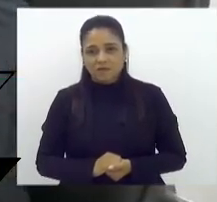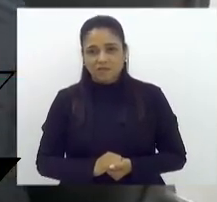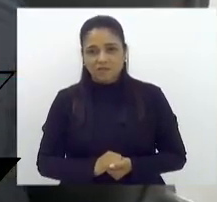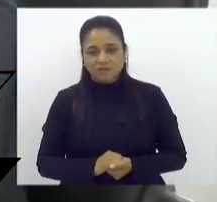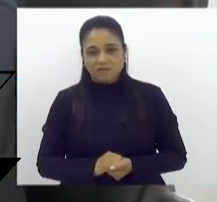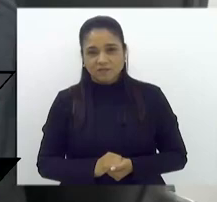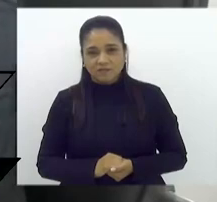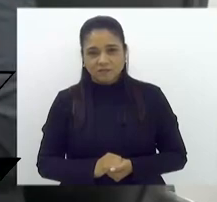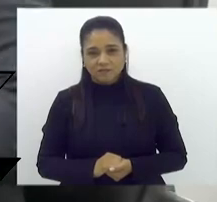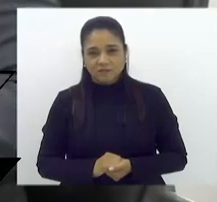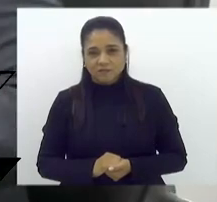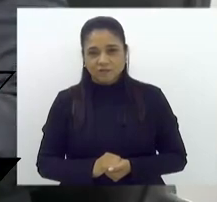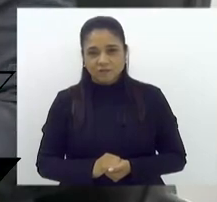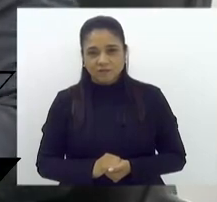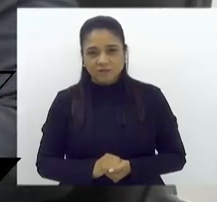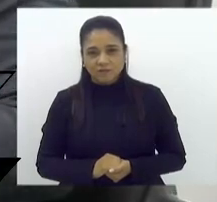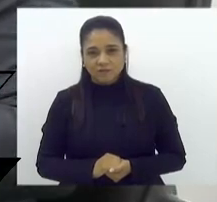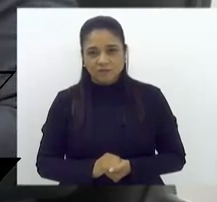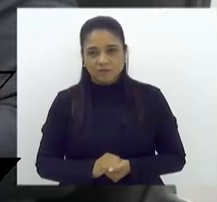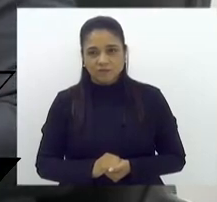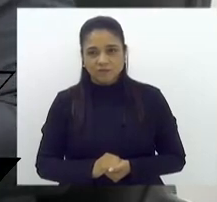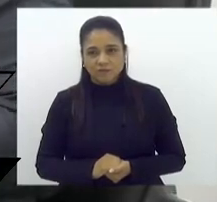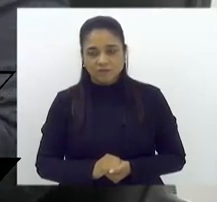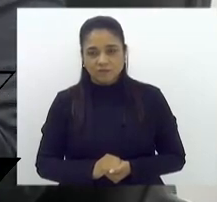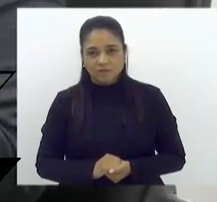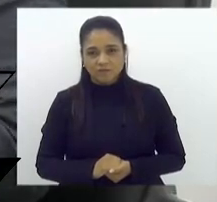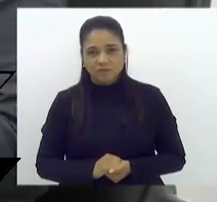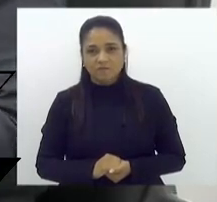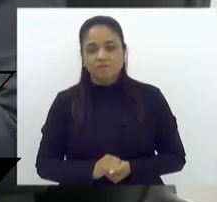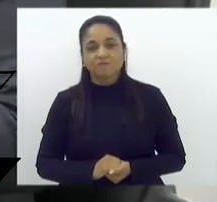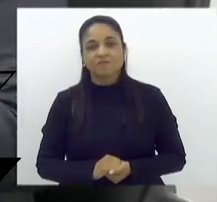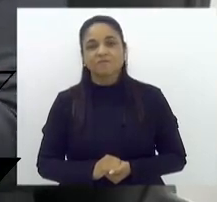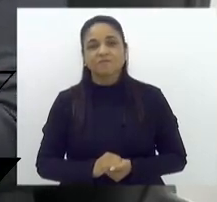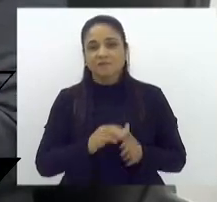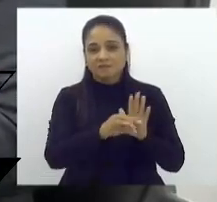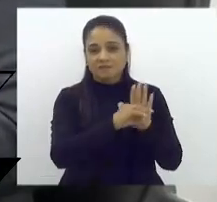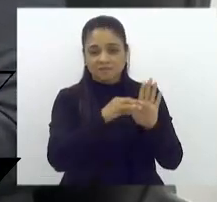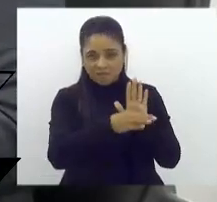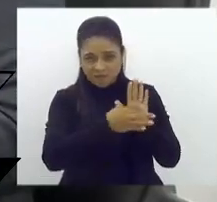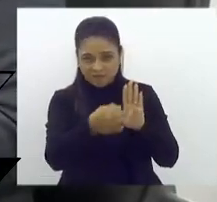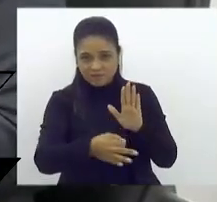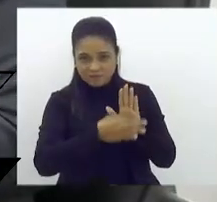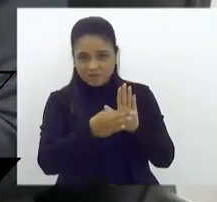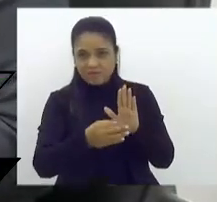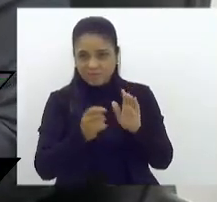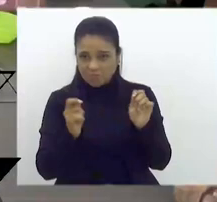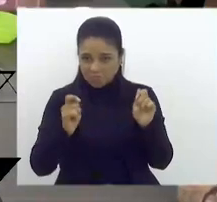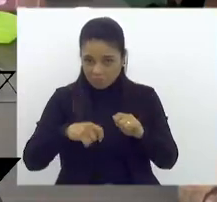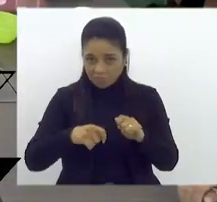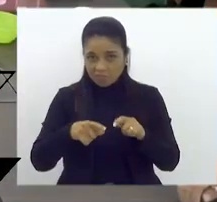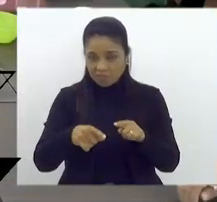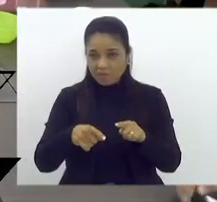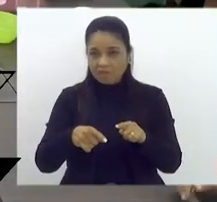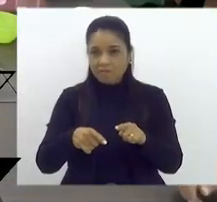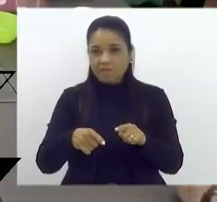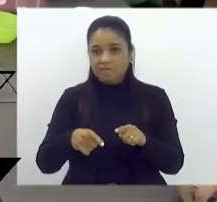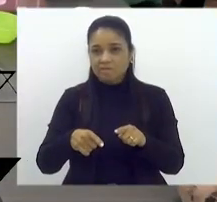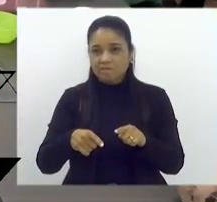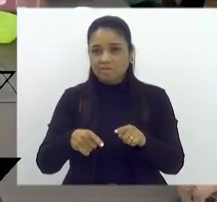me perdoe. Quem é o parecer? Pode ser? Então é isso mesmo? Declarando